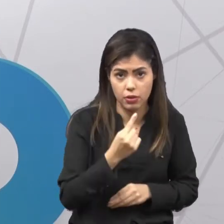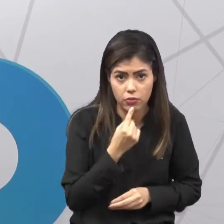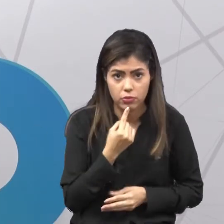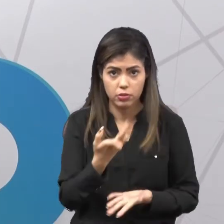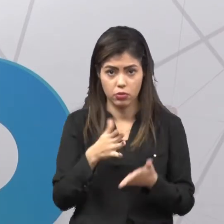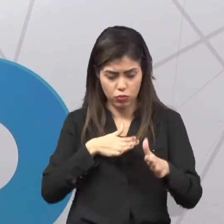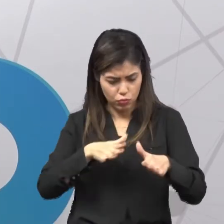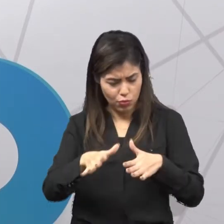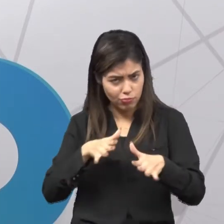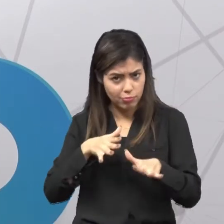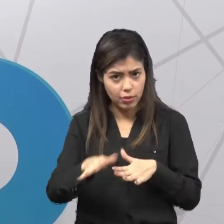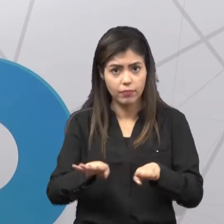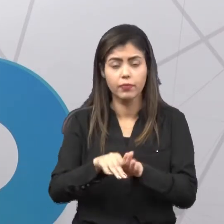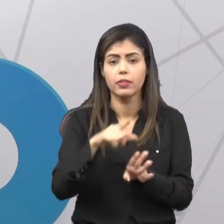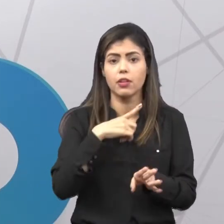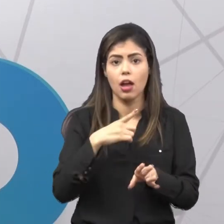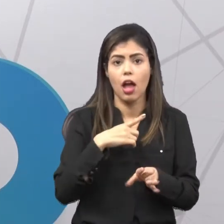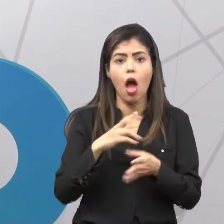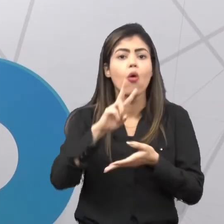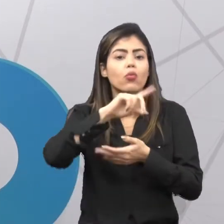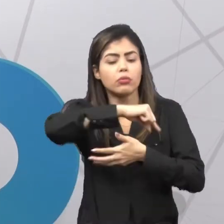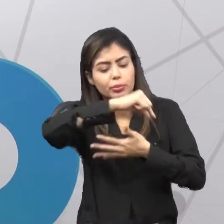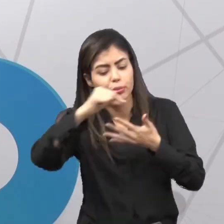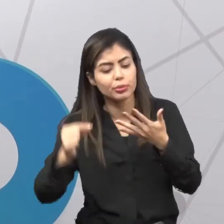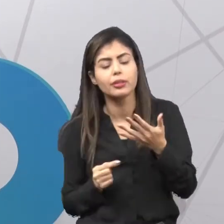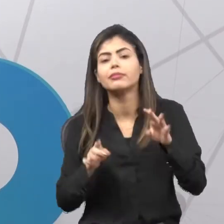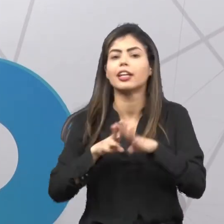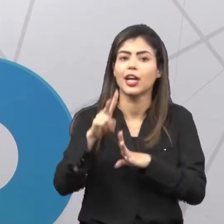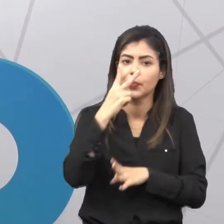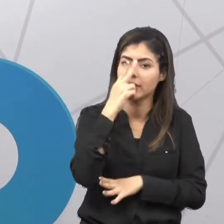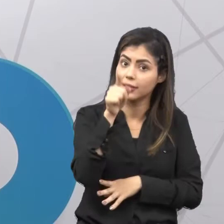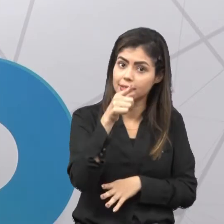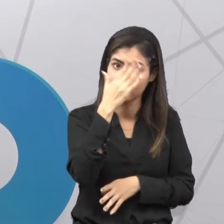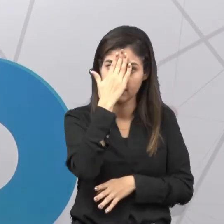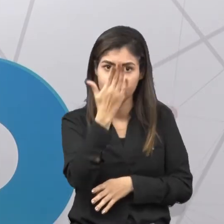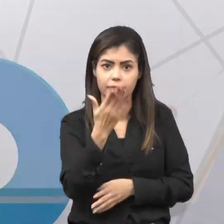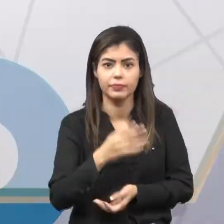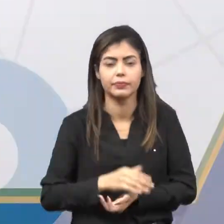desses movimentos, desses elementos que vão aparecer em cena.